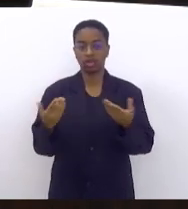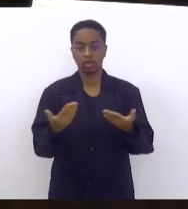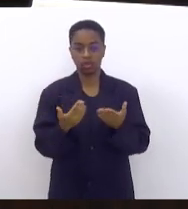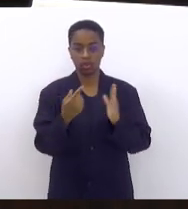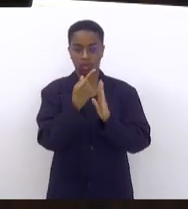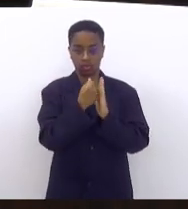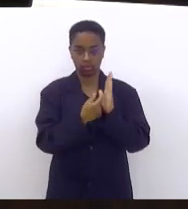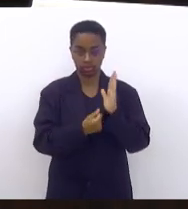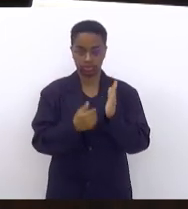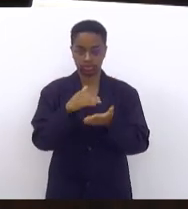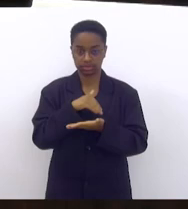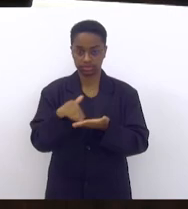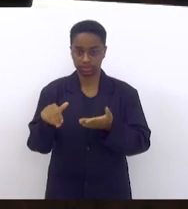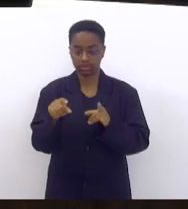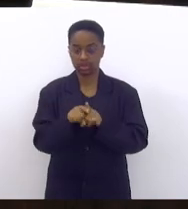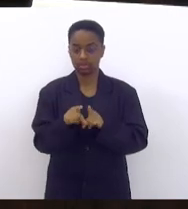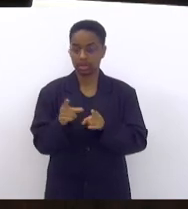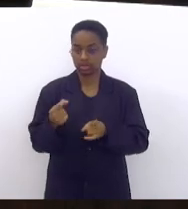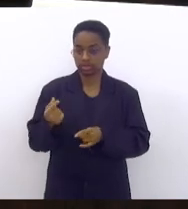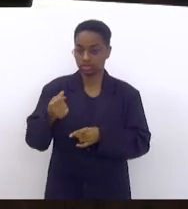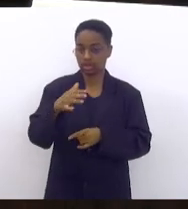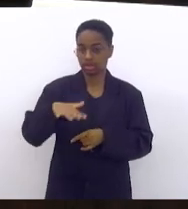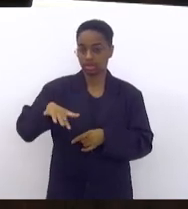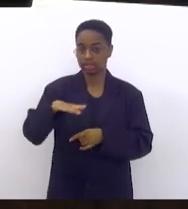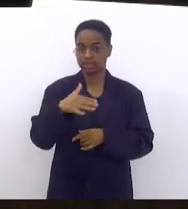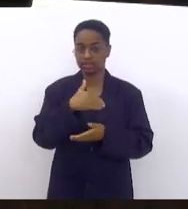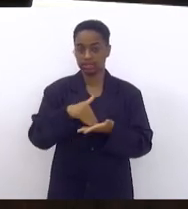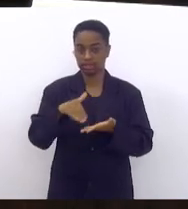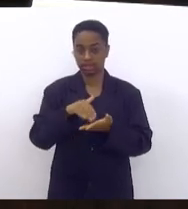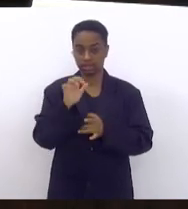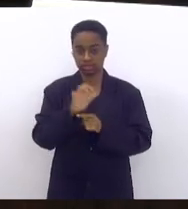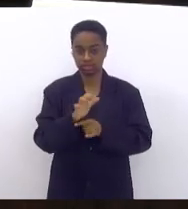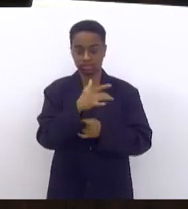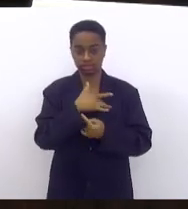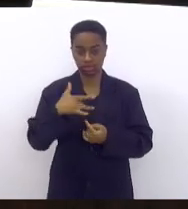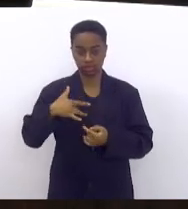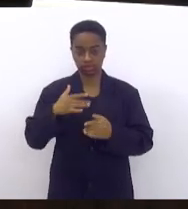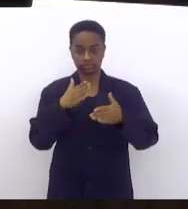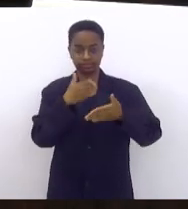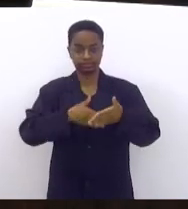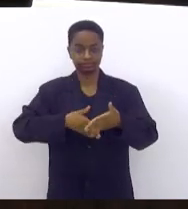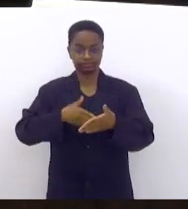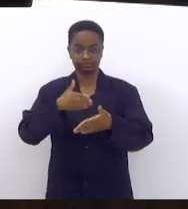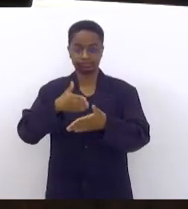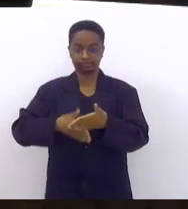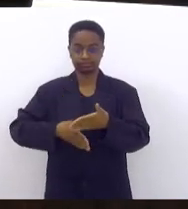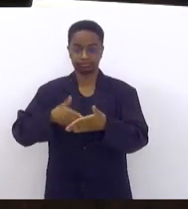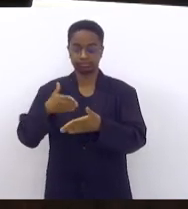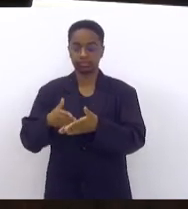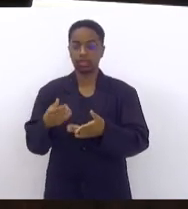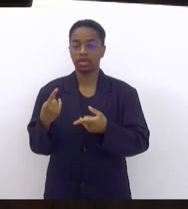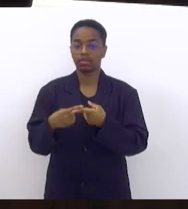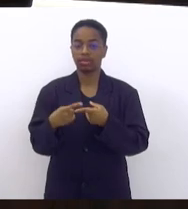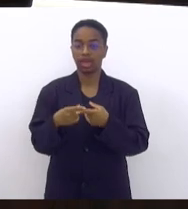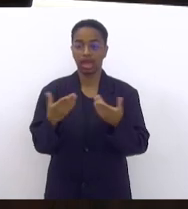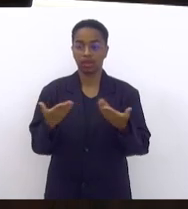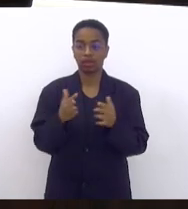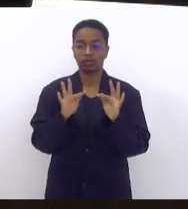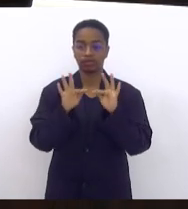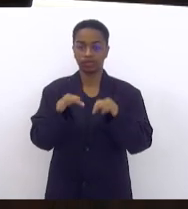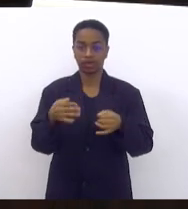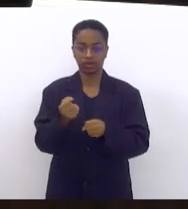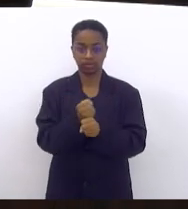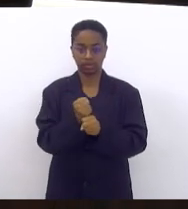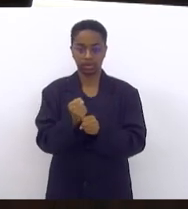o orçamento e o financeiro da Secretaria de Estado de Saúde, ele está limitado. Para a gente fechar o ano, existe